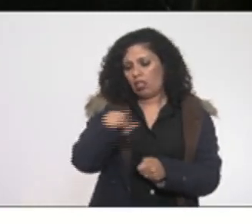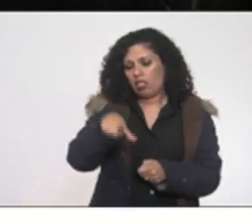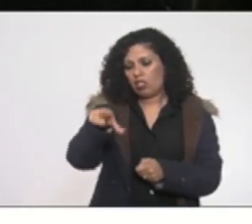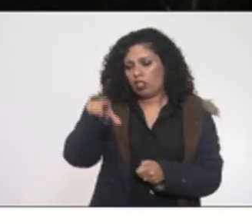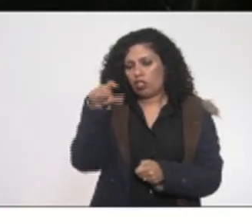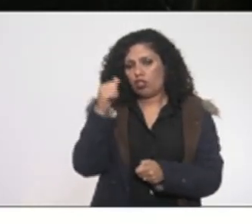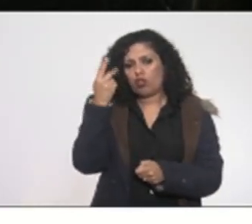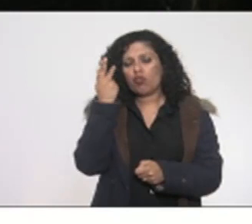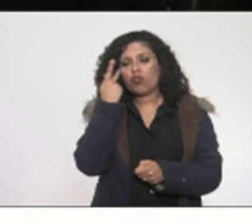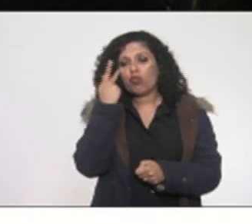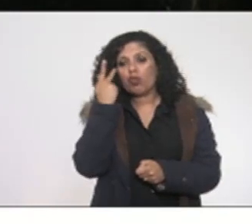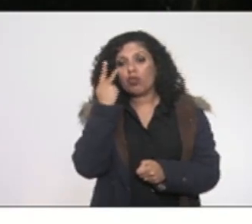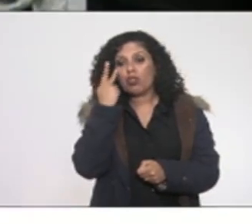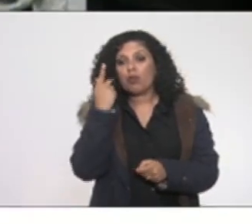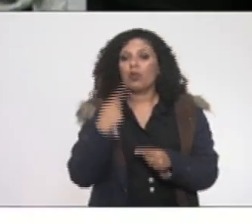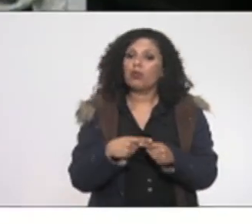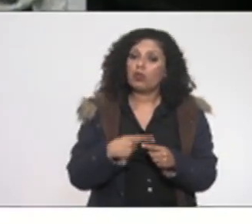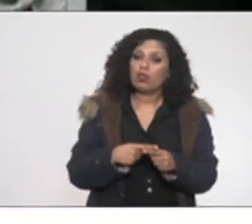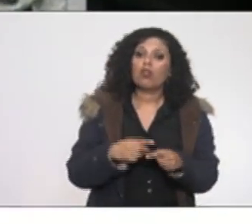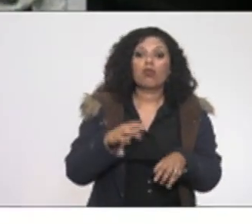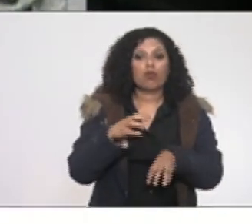disso. Na verdade,